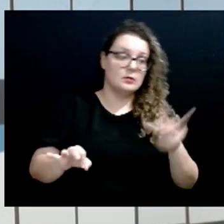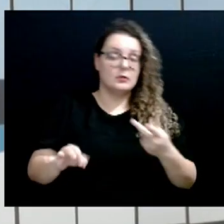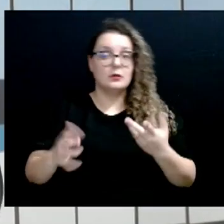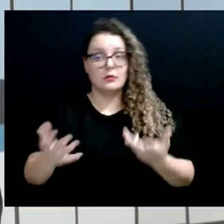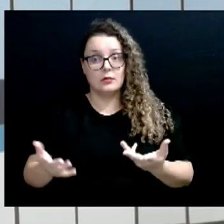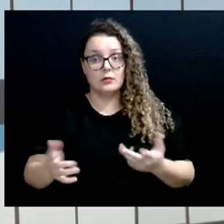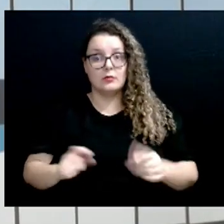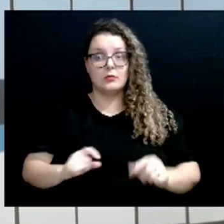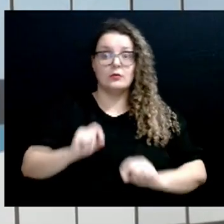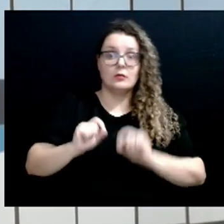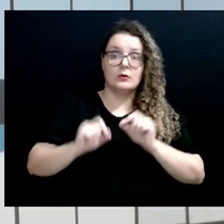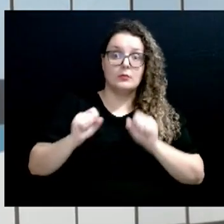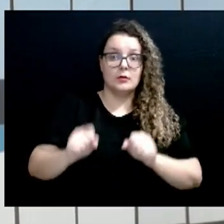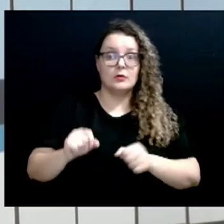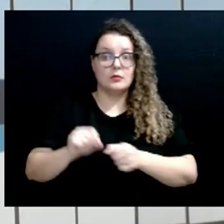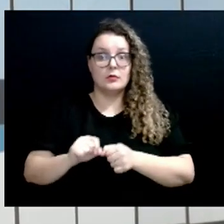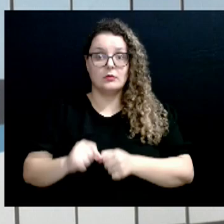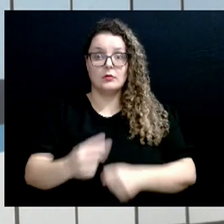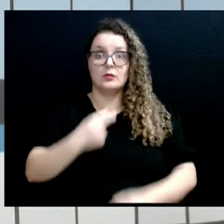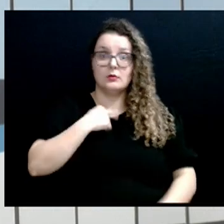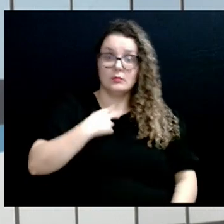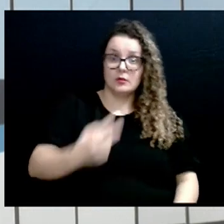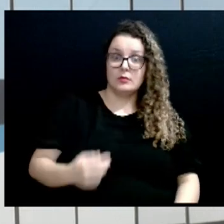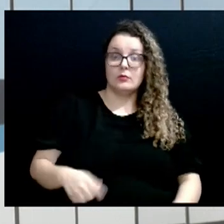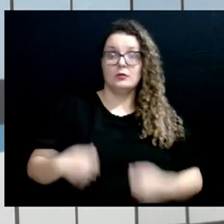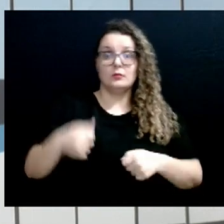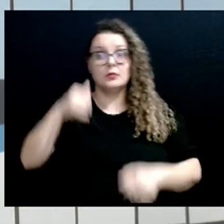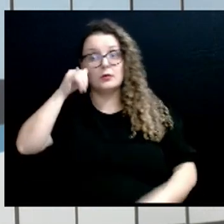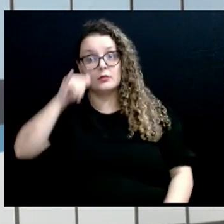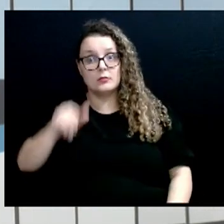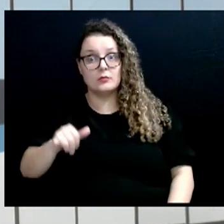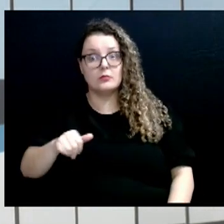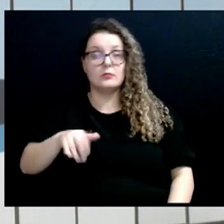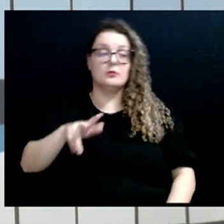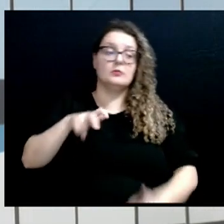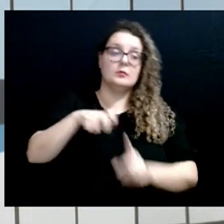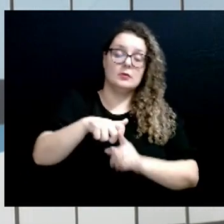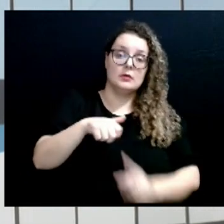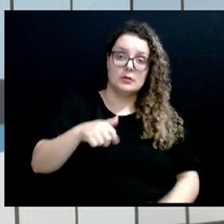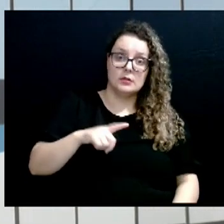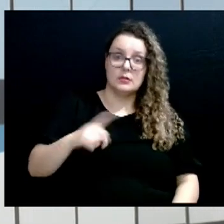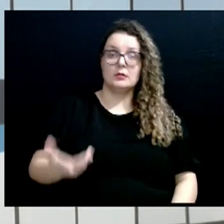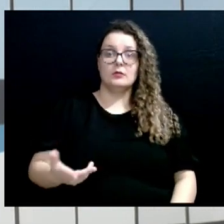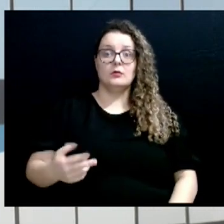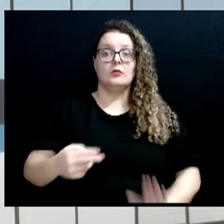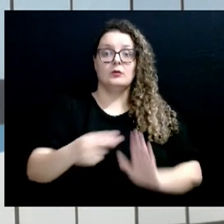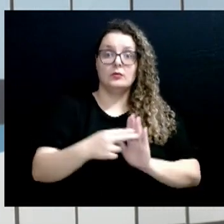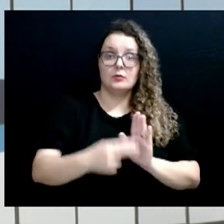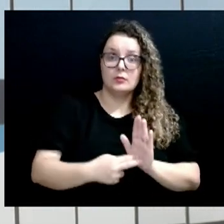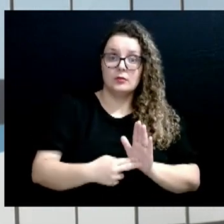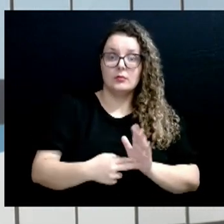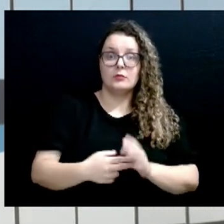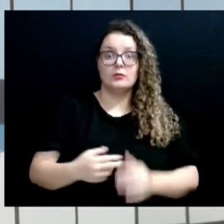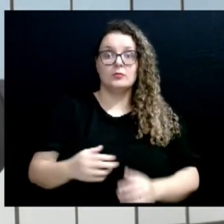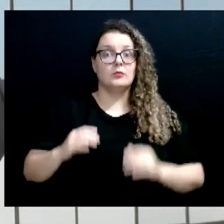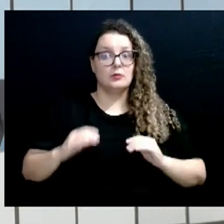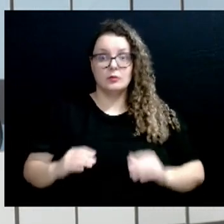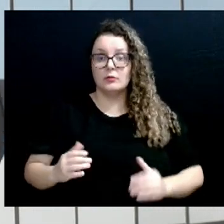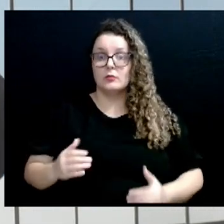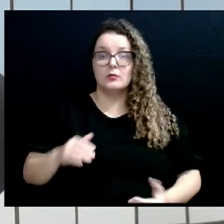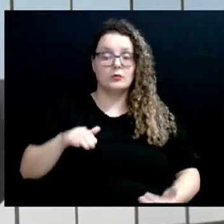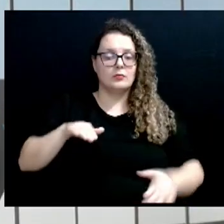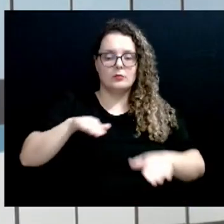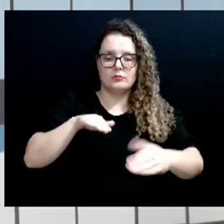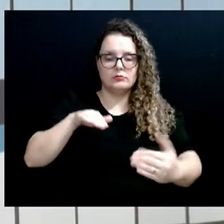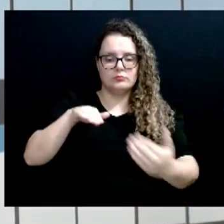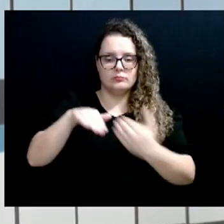fazer, o que não pode fazer, o que deve se evitar, o que mais causa acidente, normas de circulação e conduta, normas de ultrapassagem, enfim,